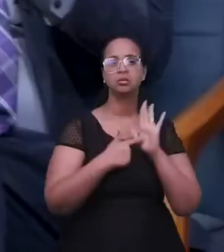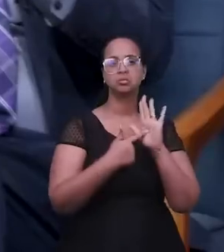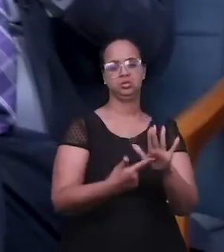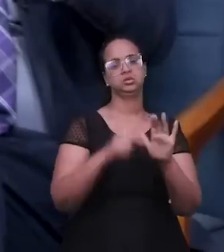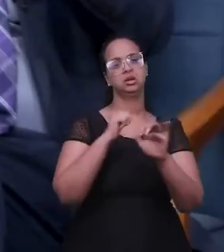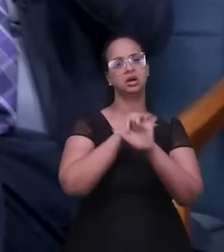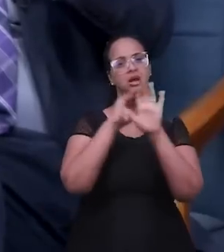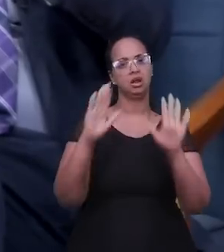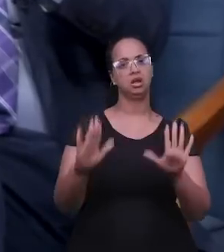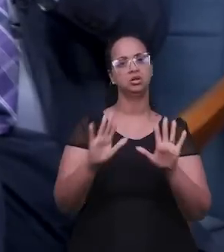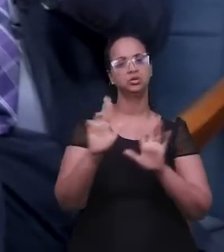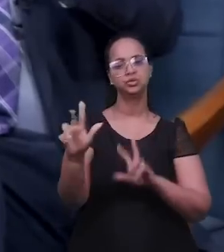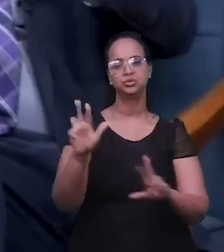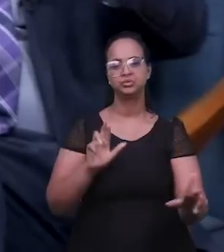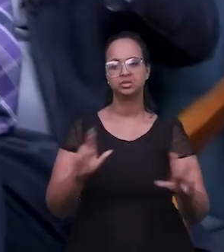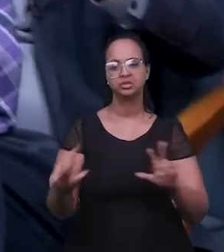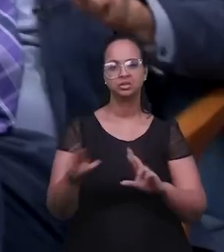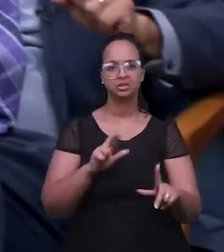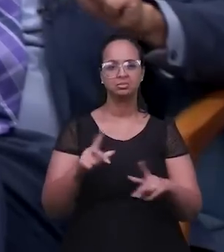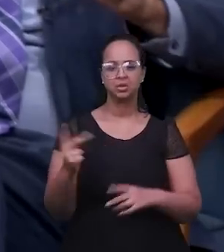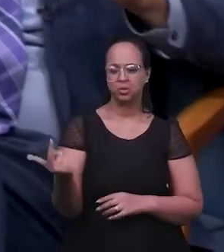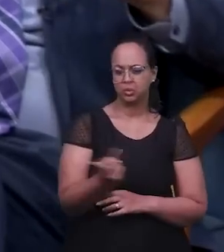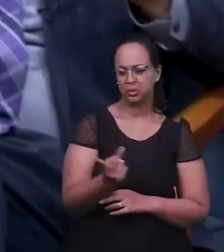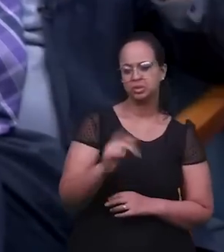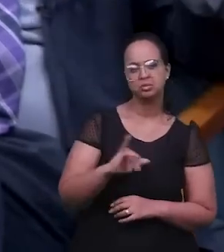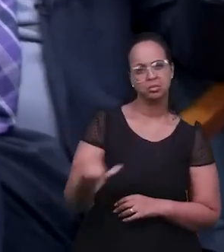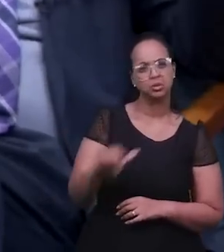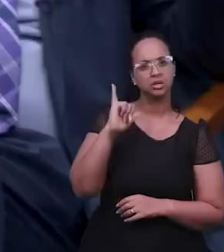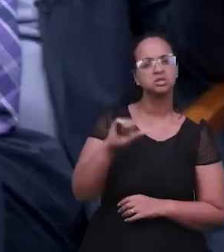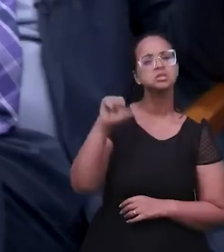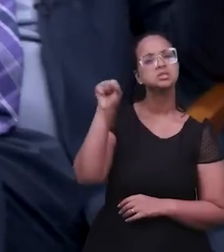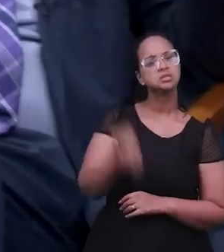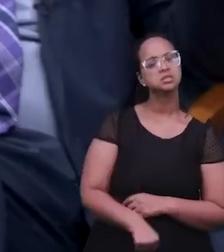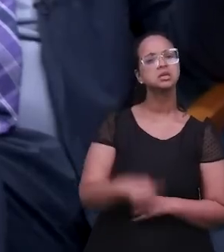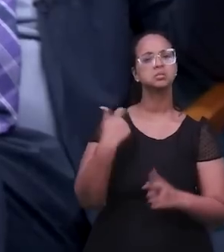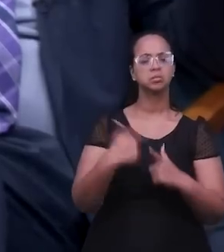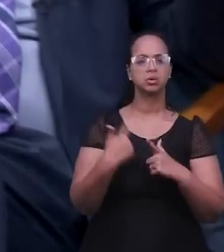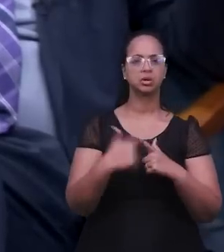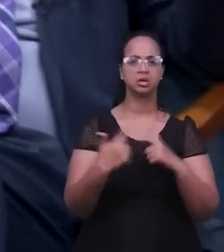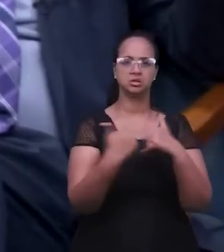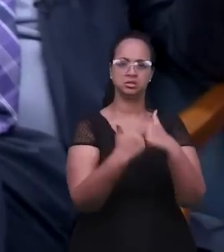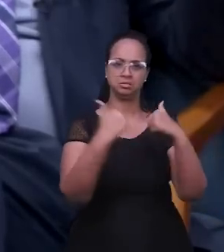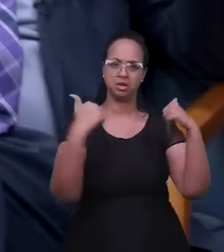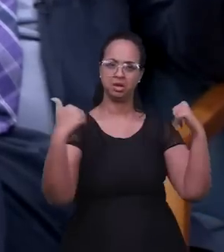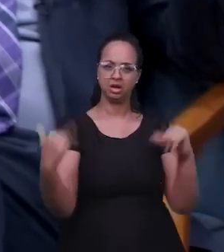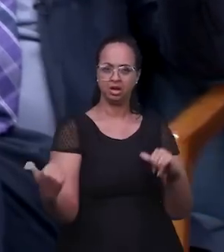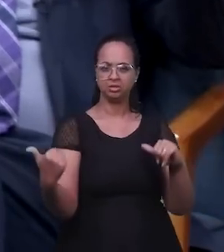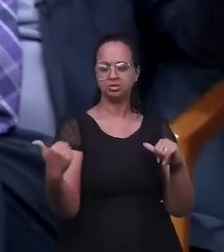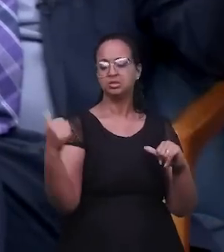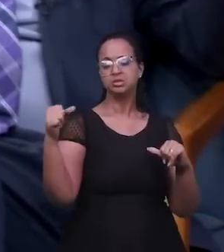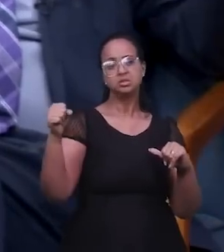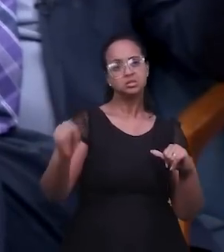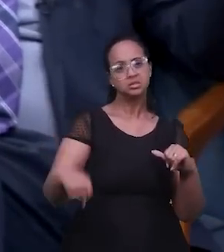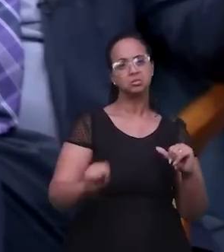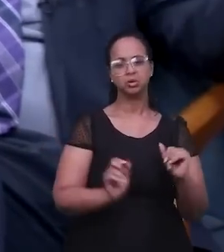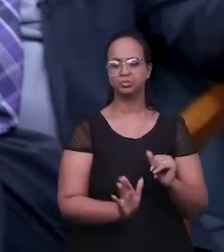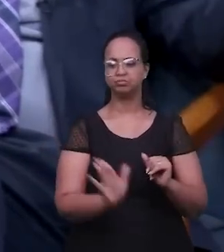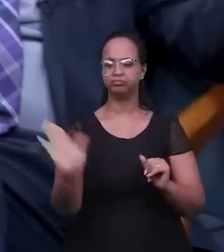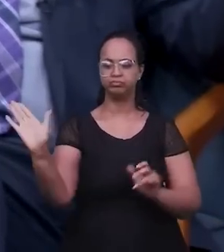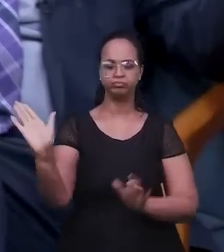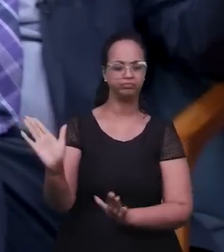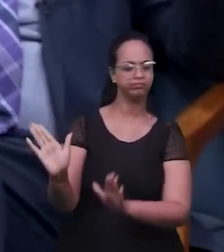Paulo, mostra com clareza a diferença dos ministérios. Agora, eles foram importantes? Foram. Como? Separados? Eles podiam